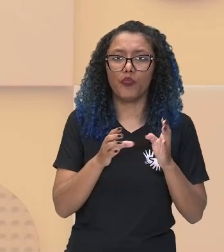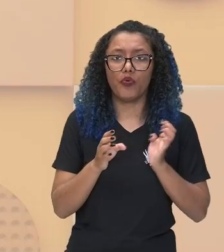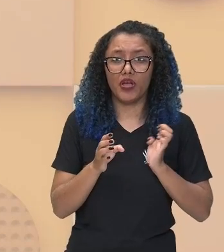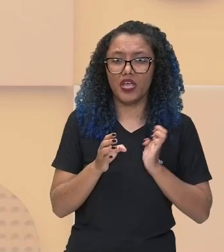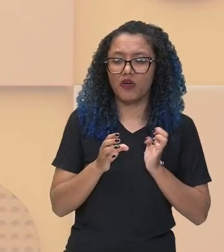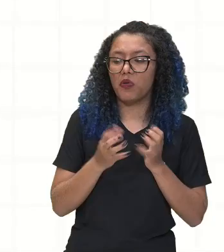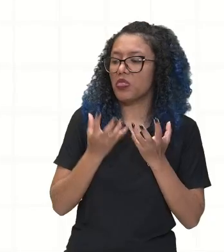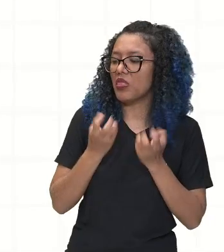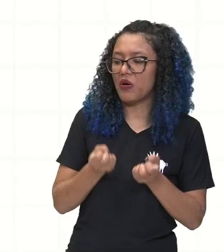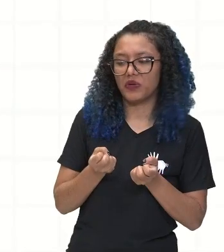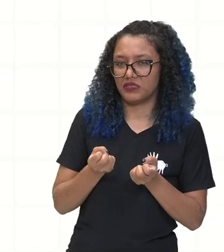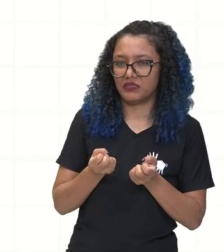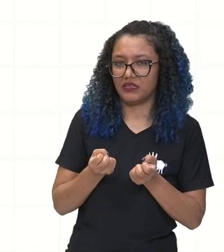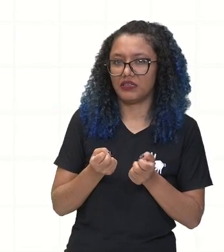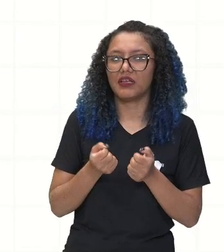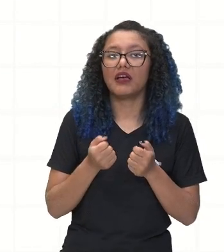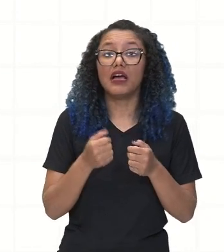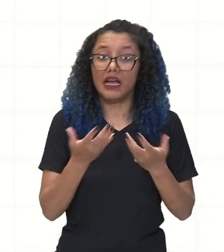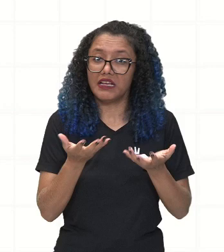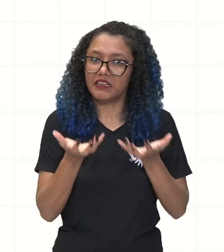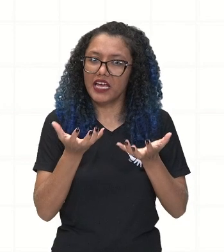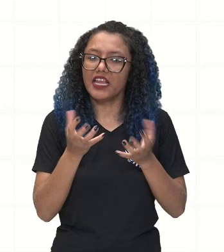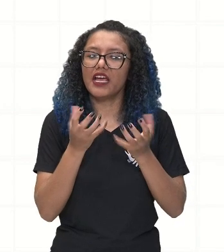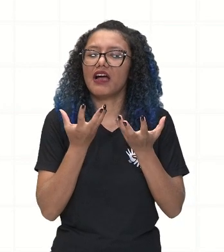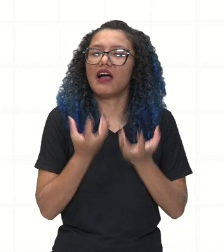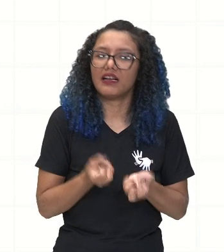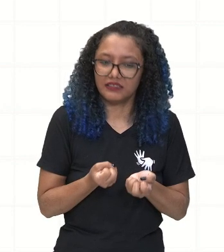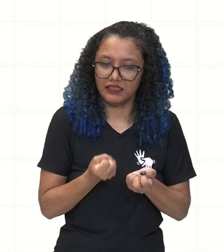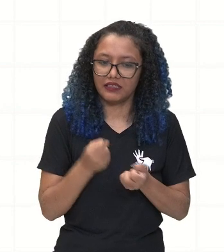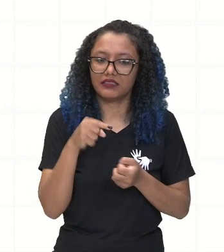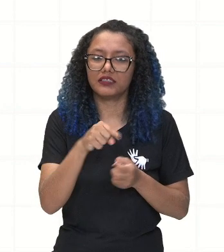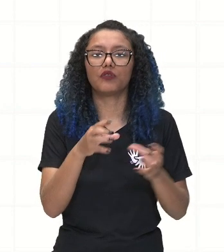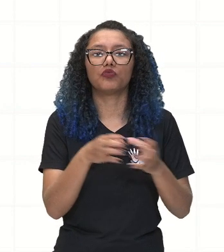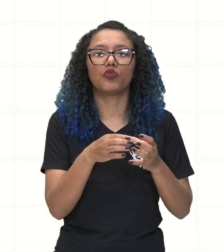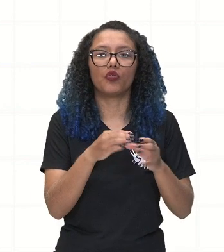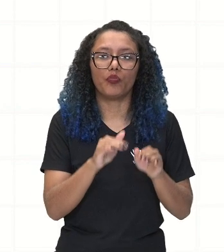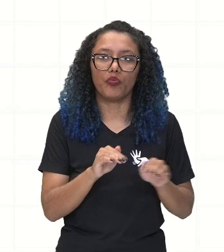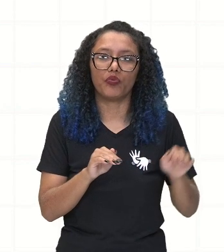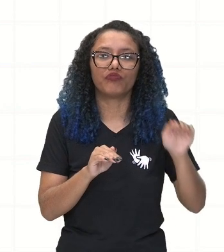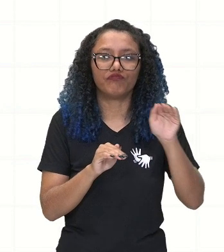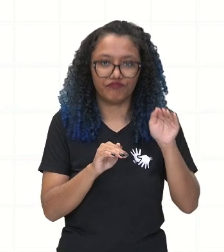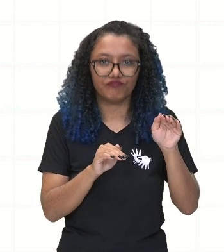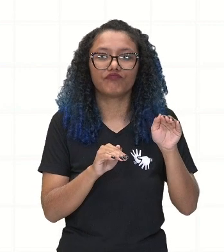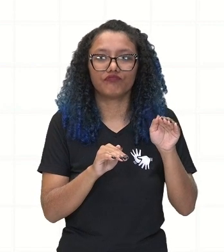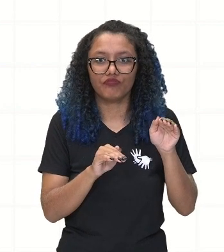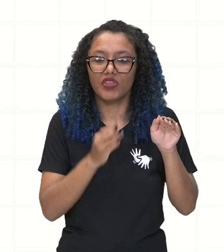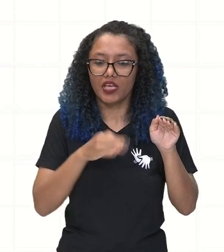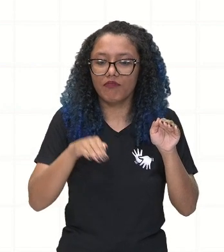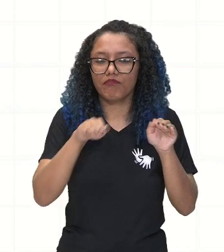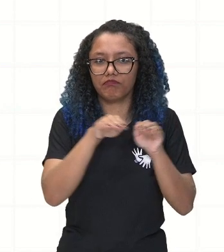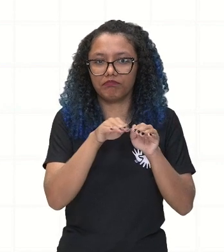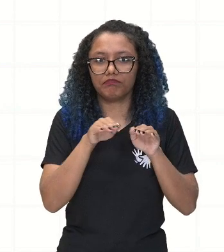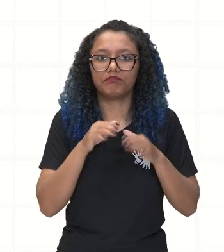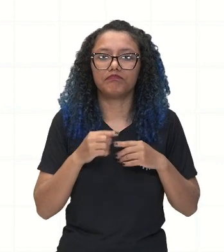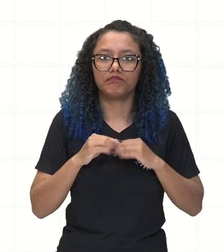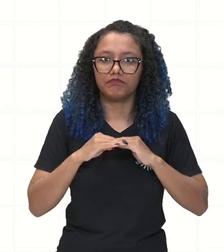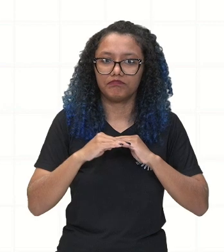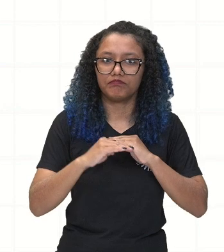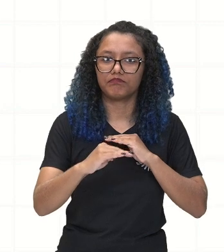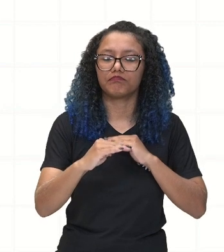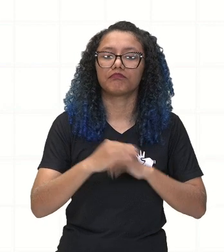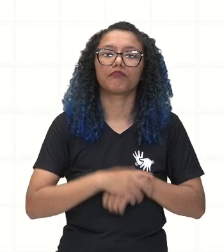certo? Continuando. Vamos observar aí que a colonização vai adotar a